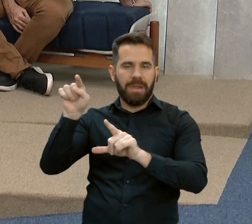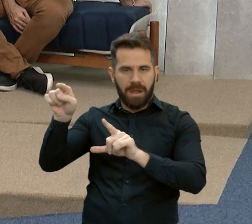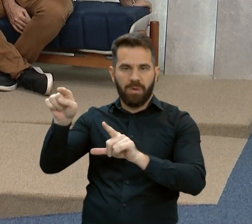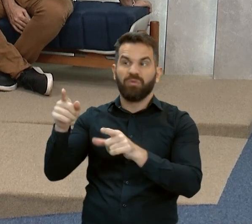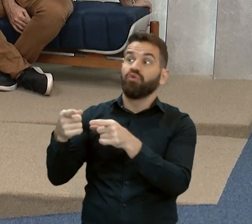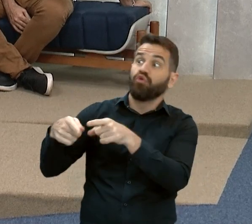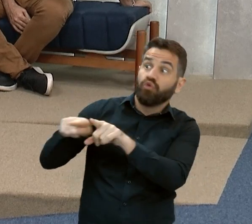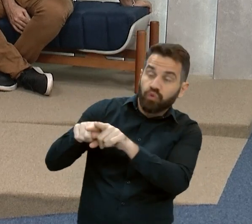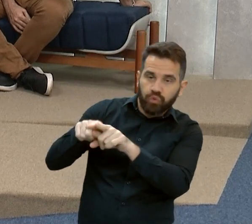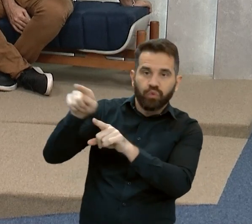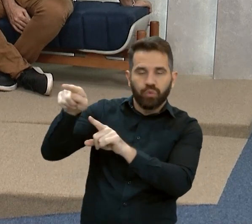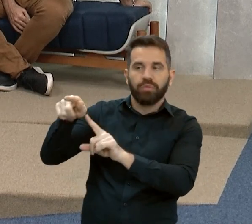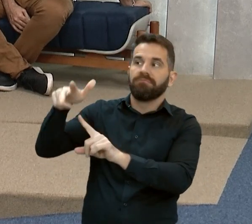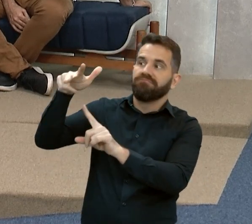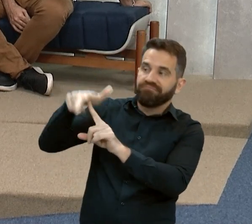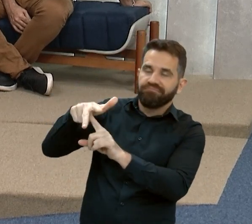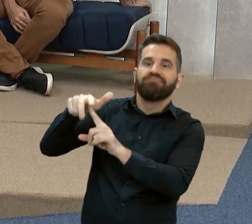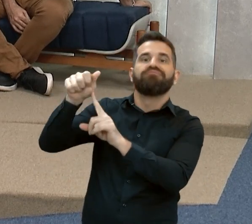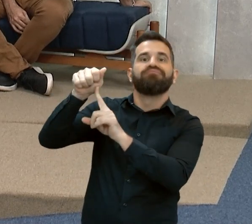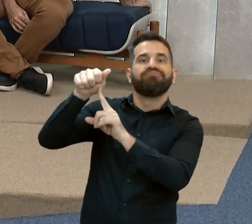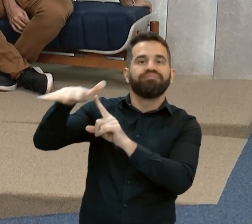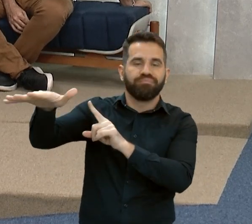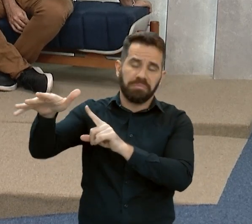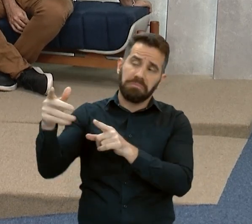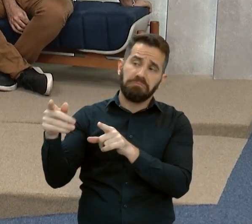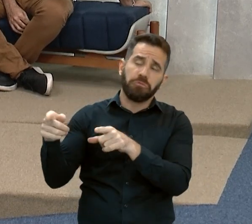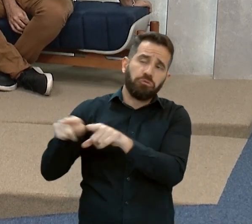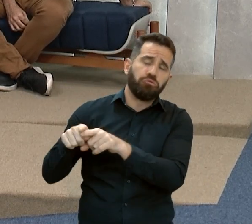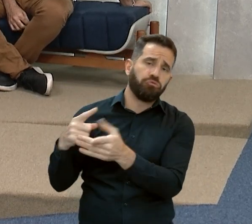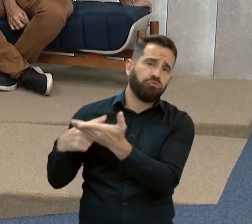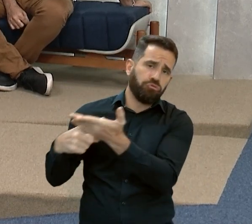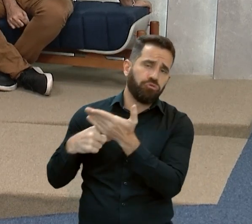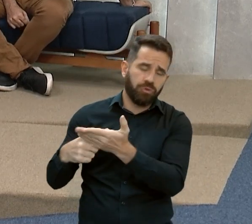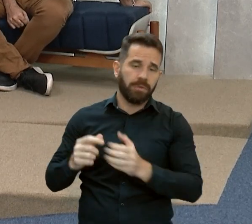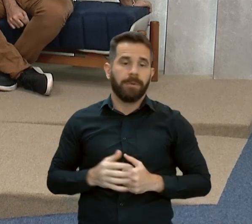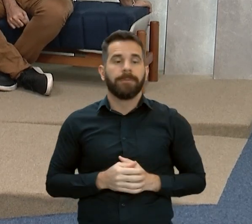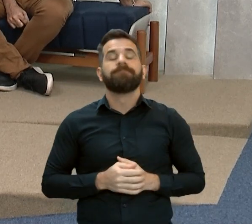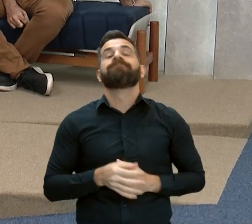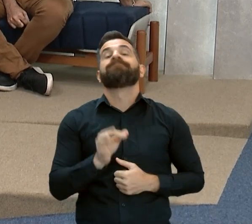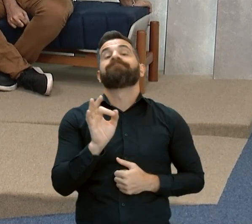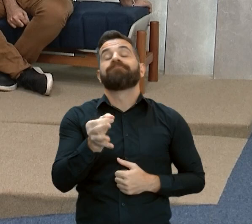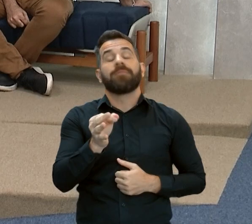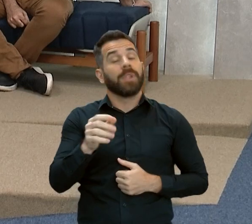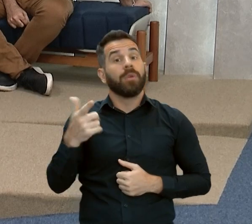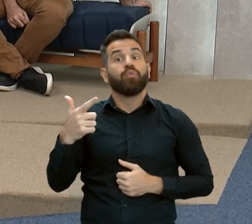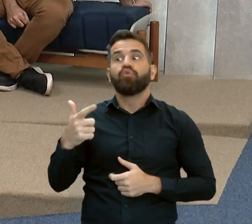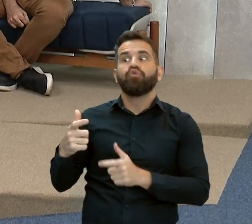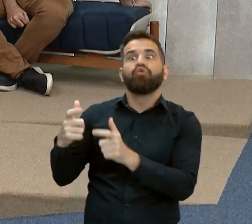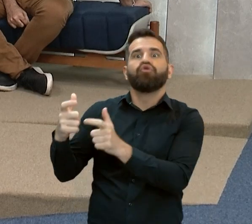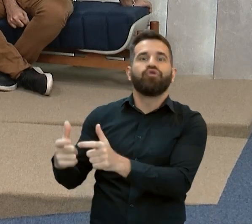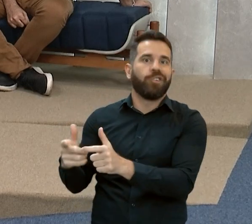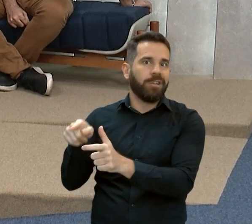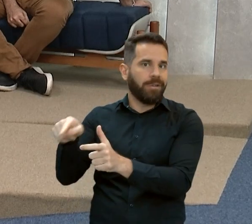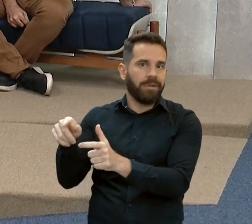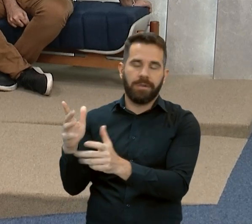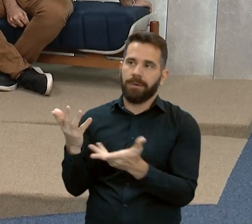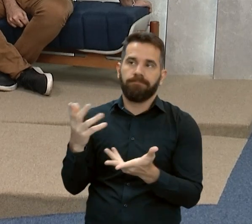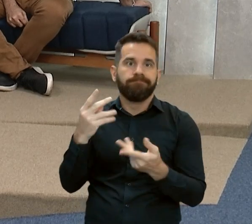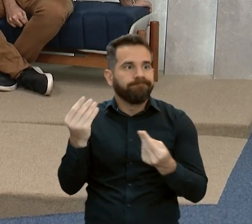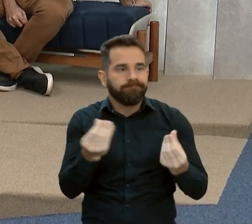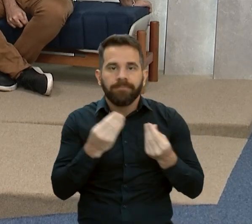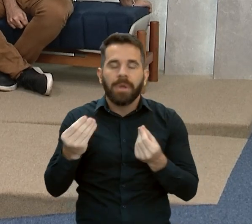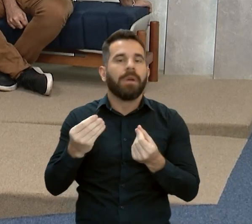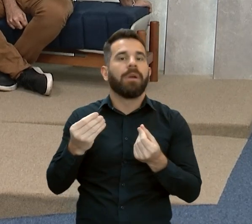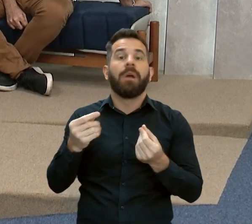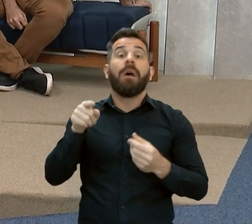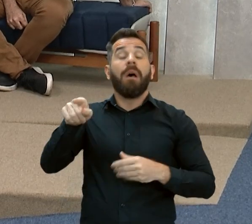uma jornada, né, professor Ibermar? Nós não tínhamos local, então foi feito um acordo com o Canal 13, que é do governo do estado,